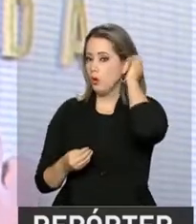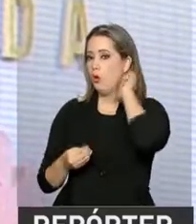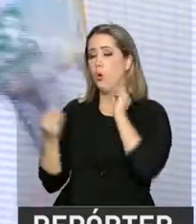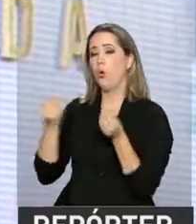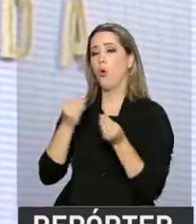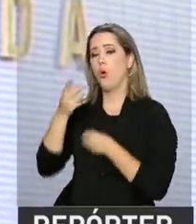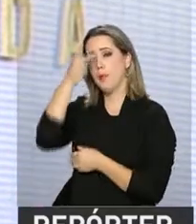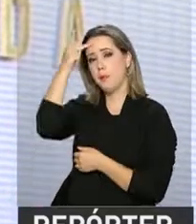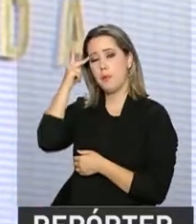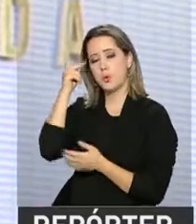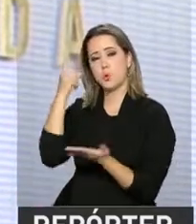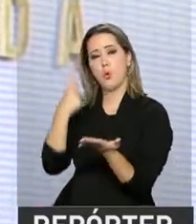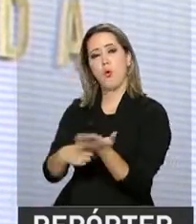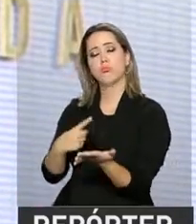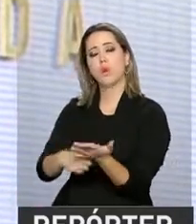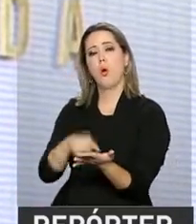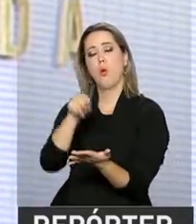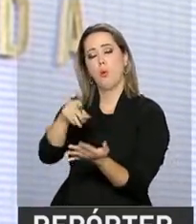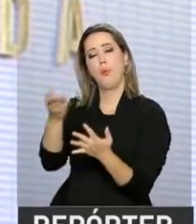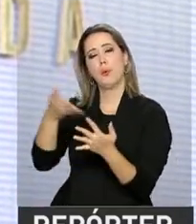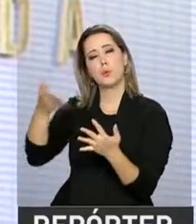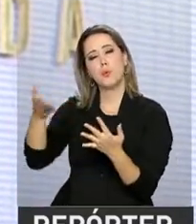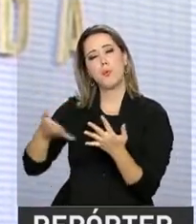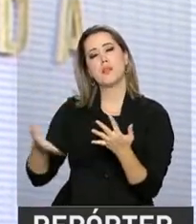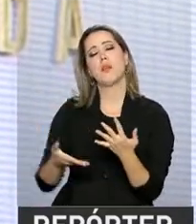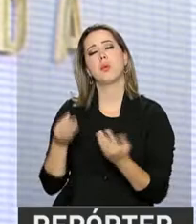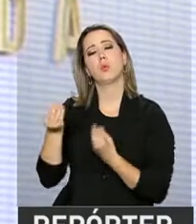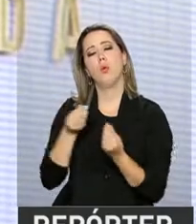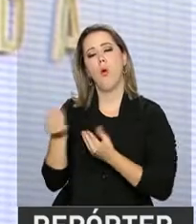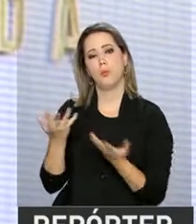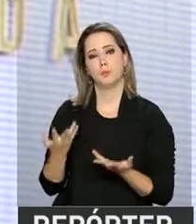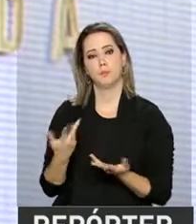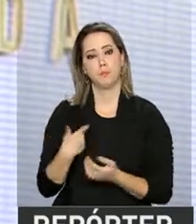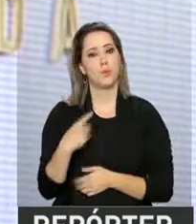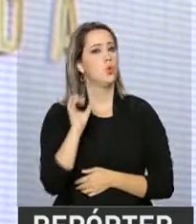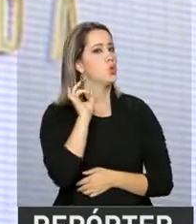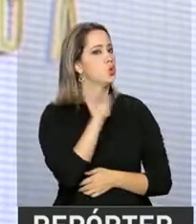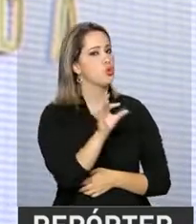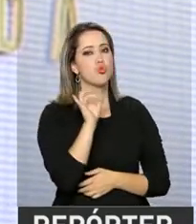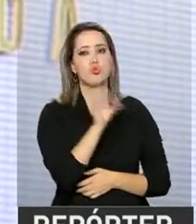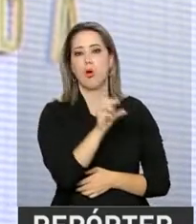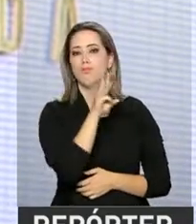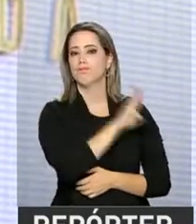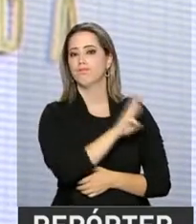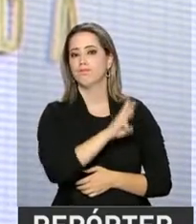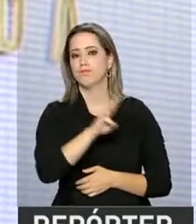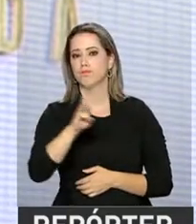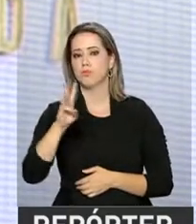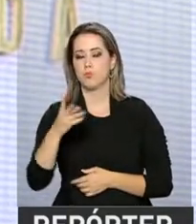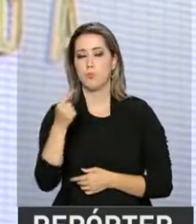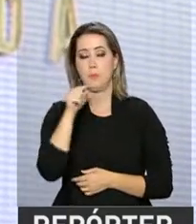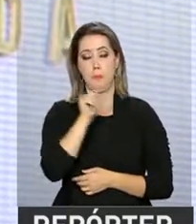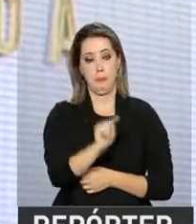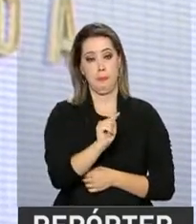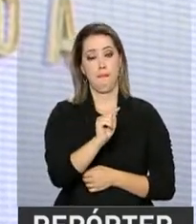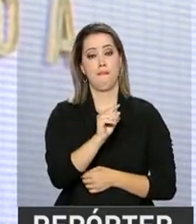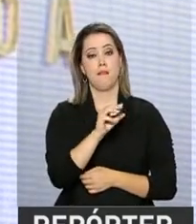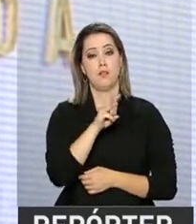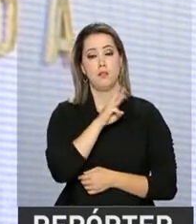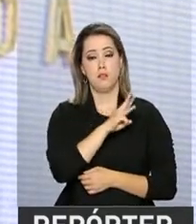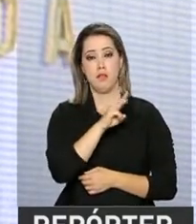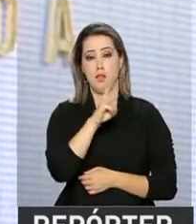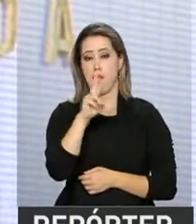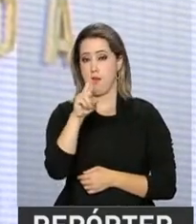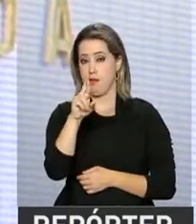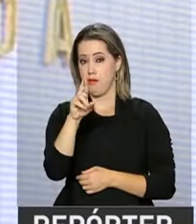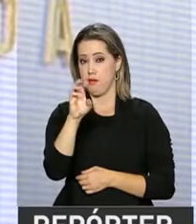ao programa? Perfeito. A adesão é exclusivamente pela internet, no site da Receita Federal, na internet.